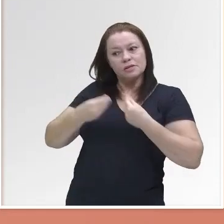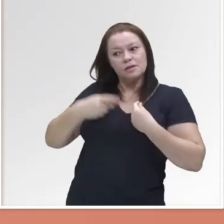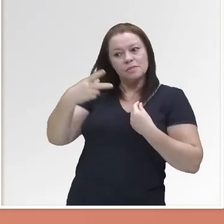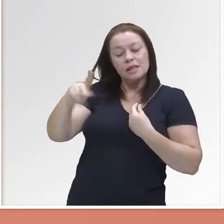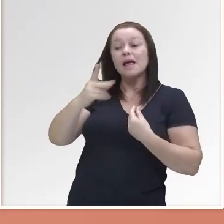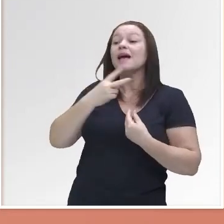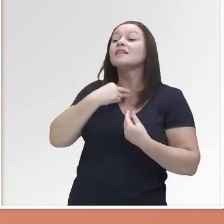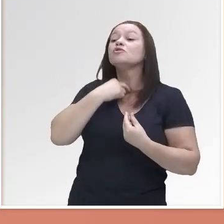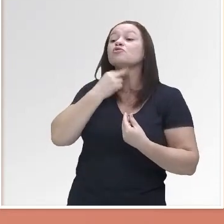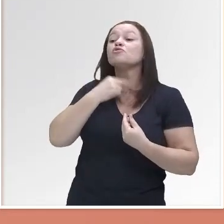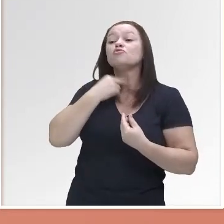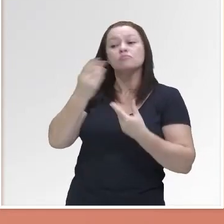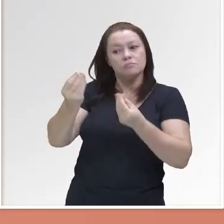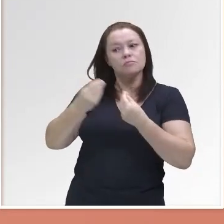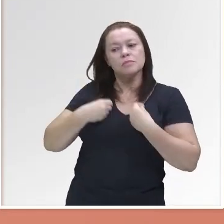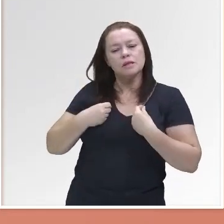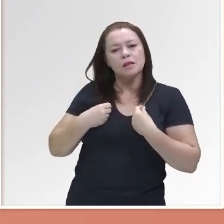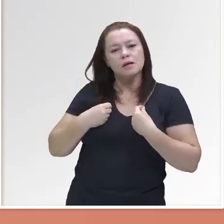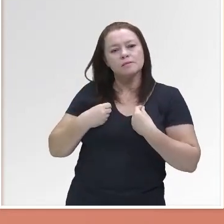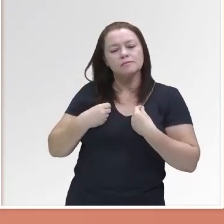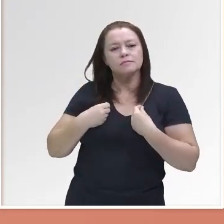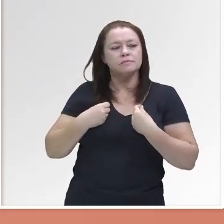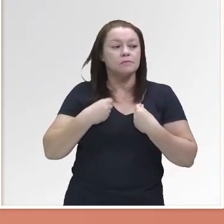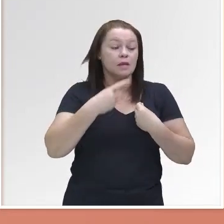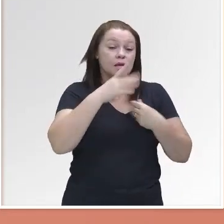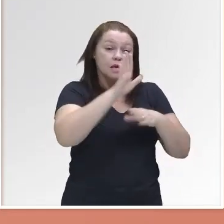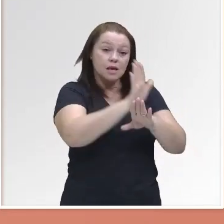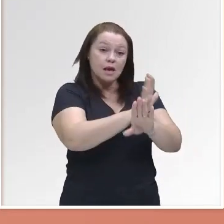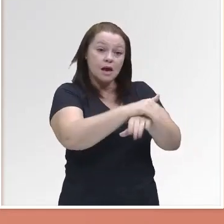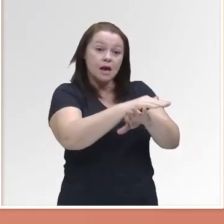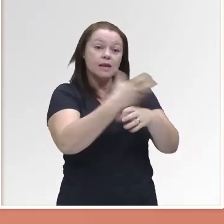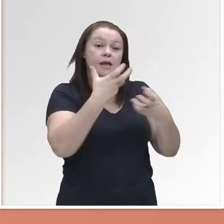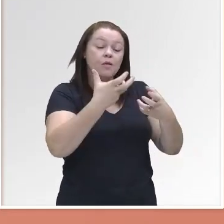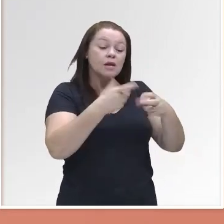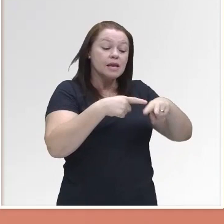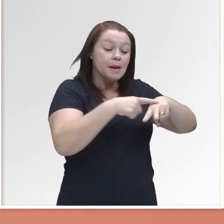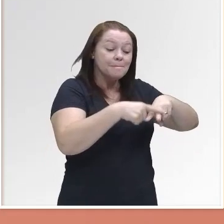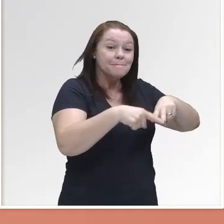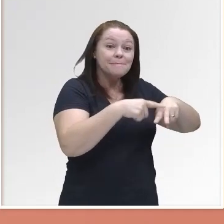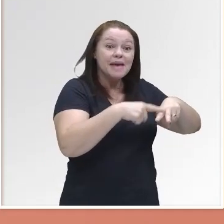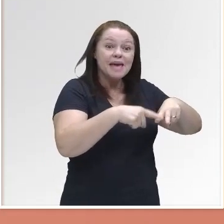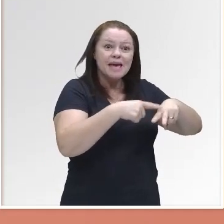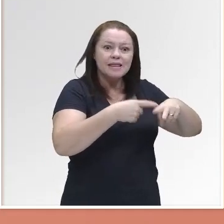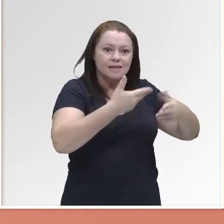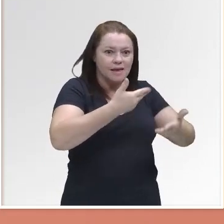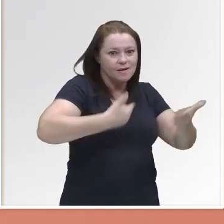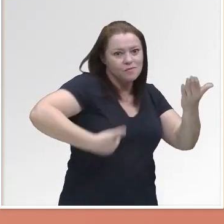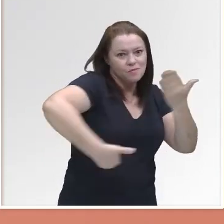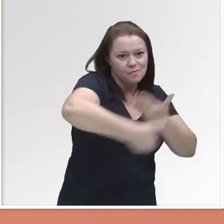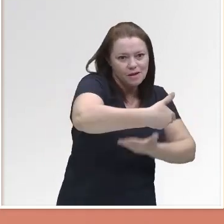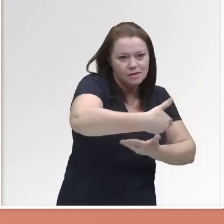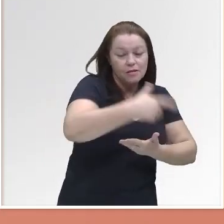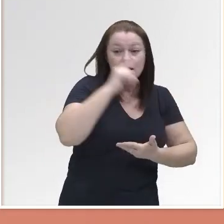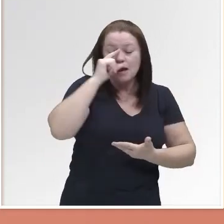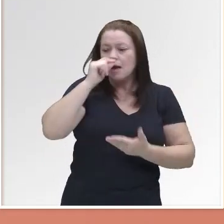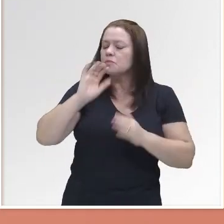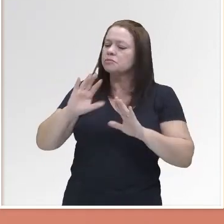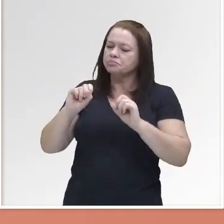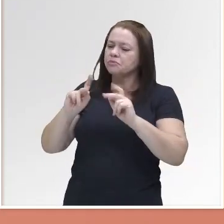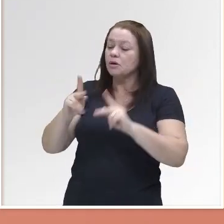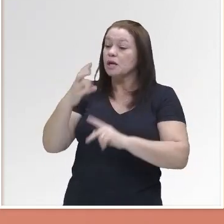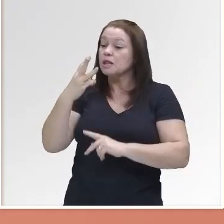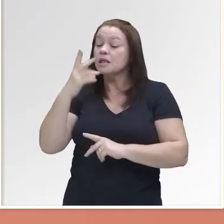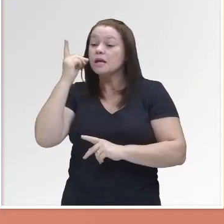voz. Ariel queria ter pernas para encontrar o príncipe. A bruxa disse: terás 3 dias para